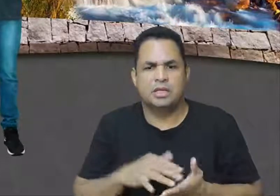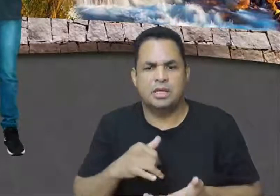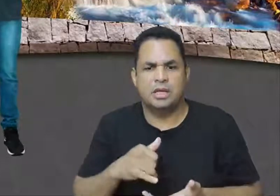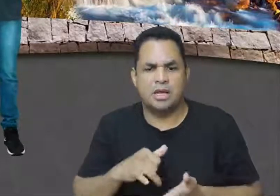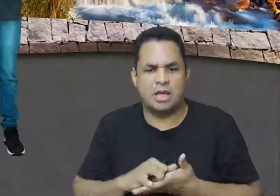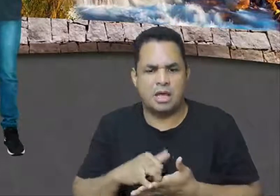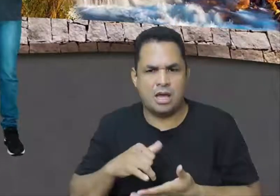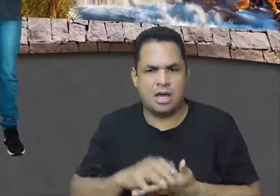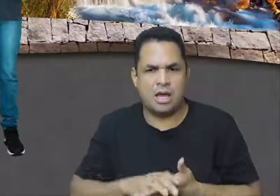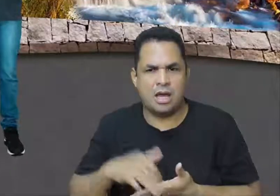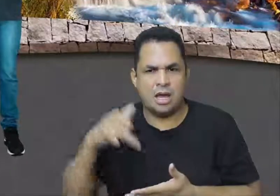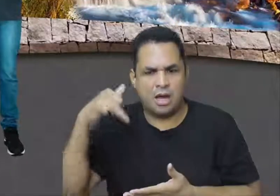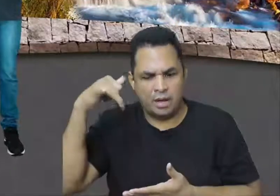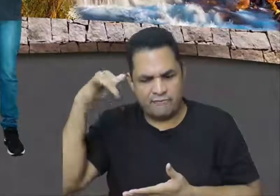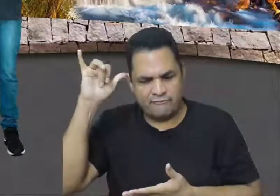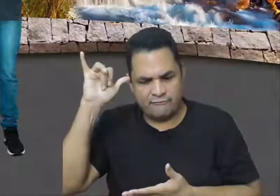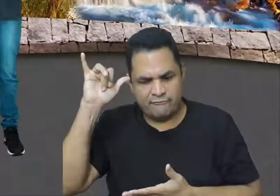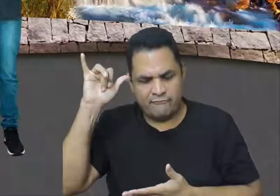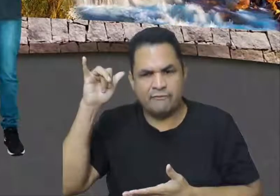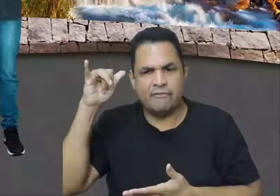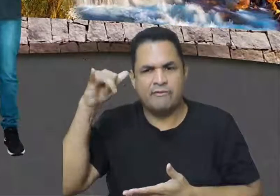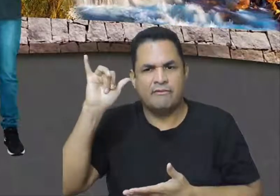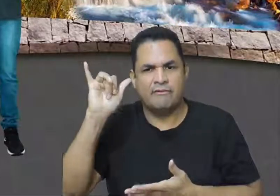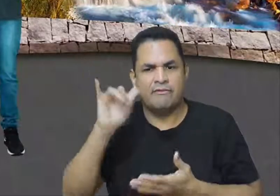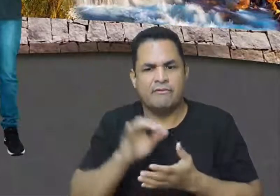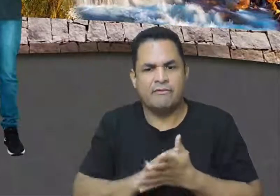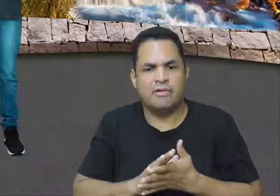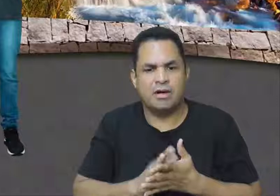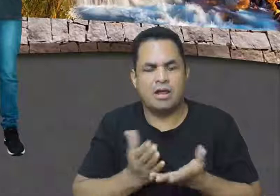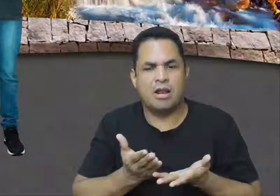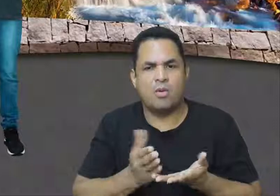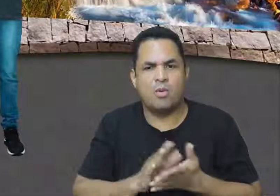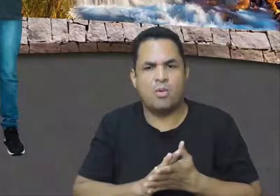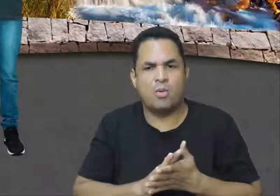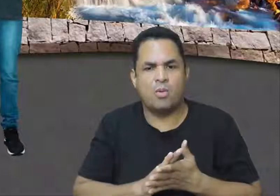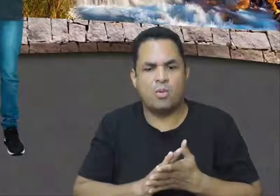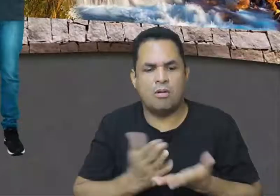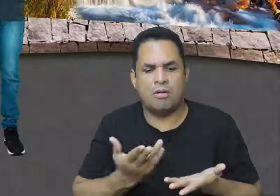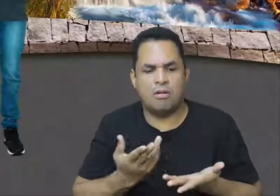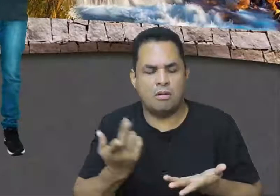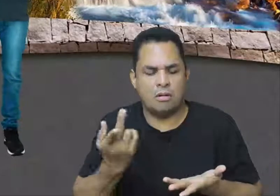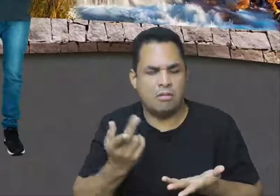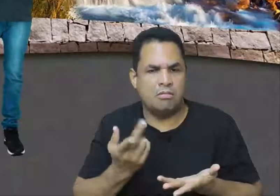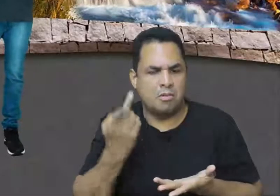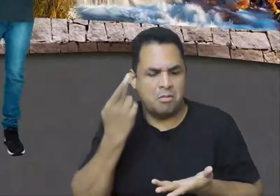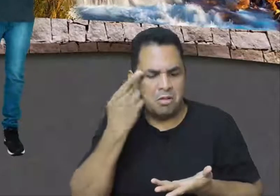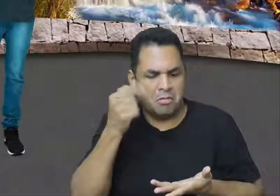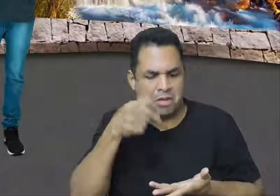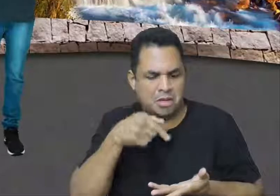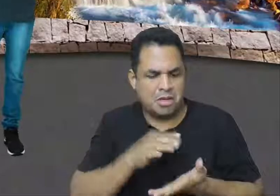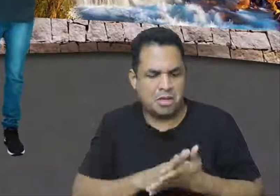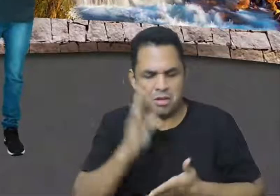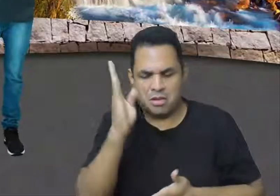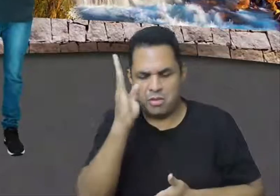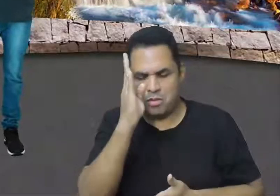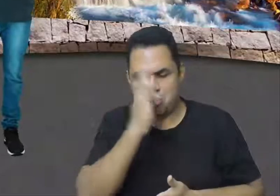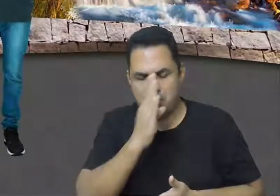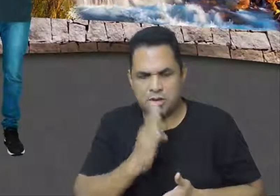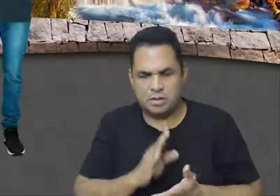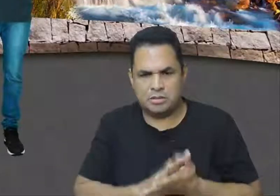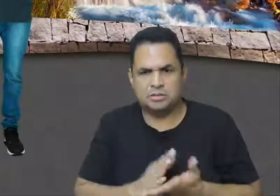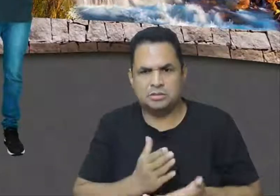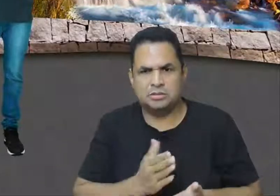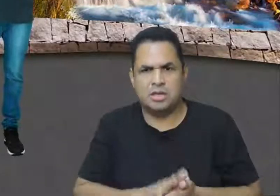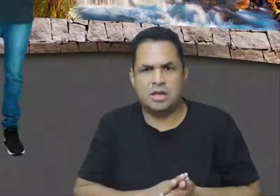é considerada um animal sagrado. E nós, brasileiros, a vaca é um animal de nossa alimentação. Um churrasquinho de carne de vaca,